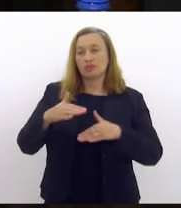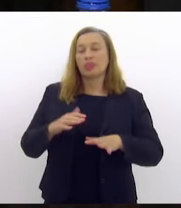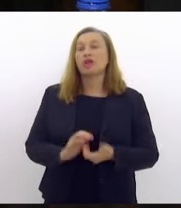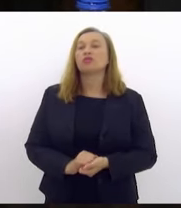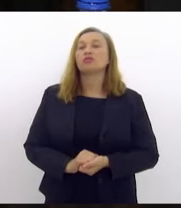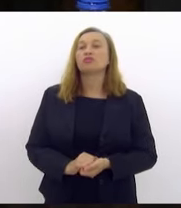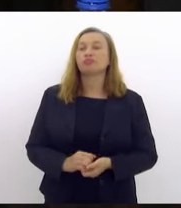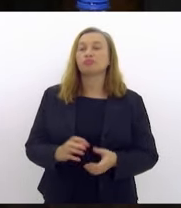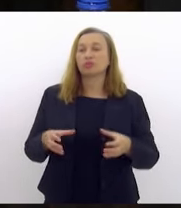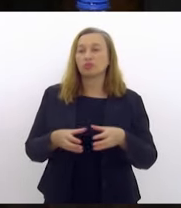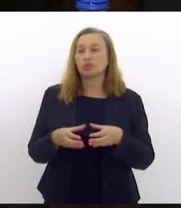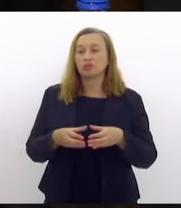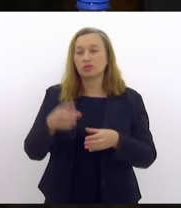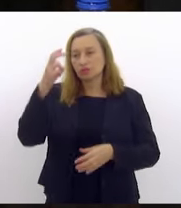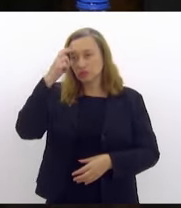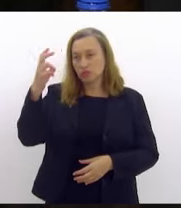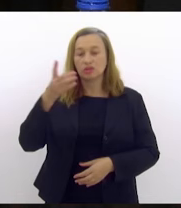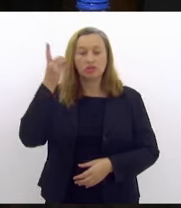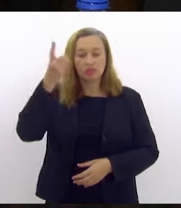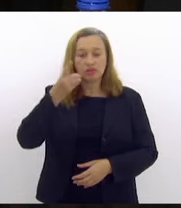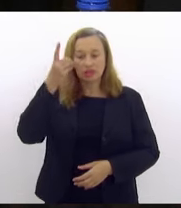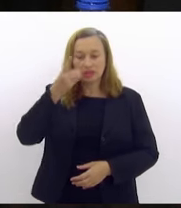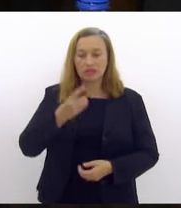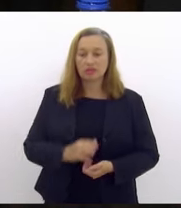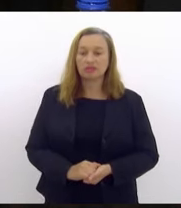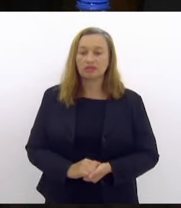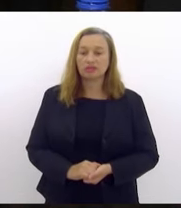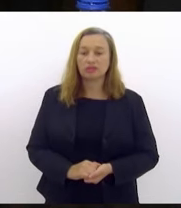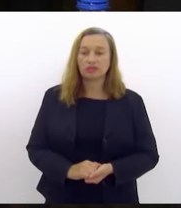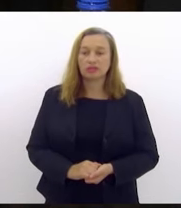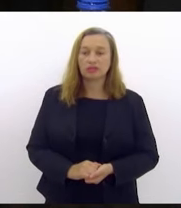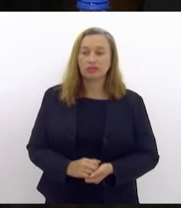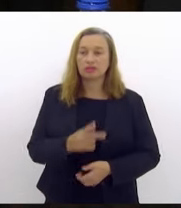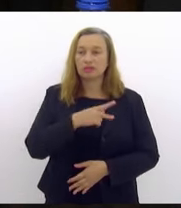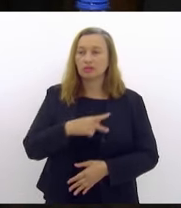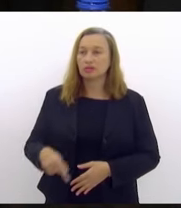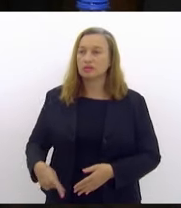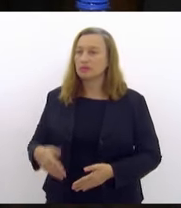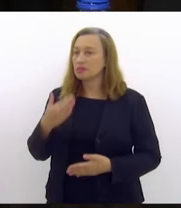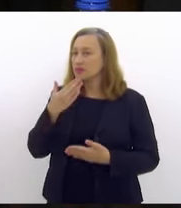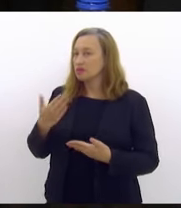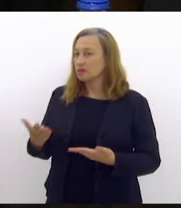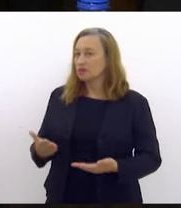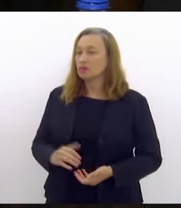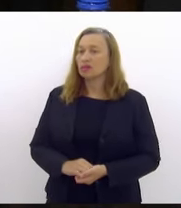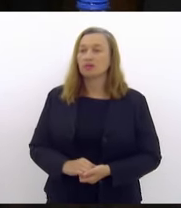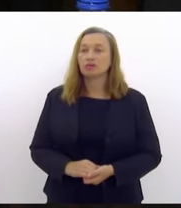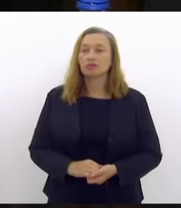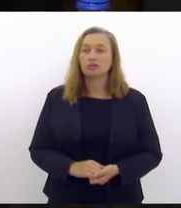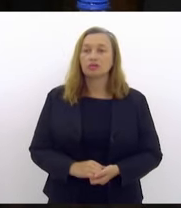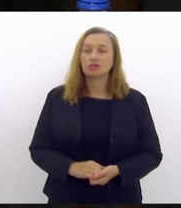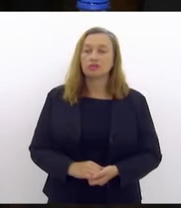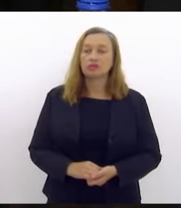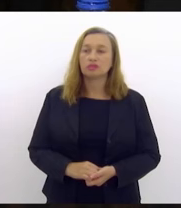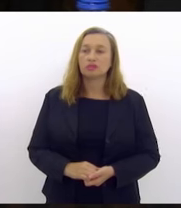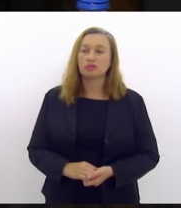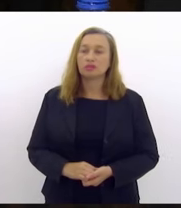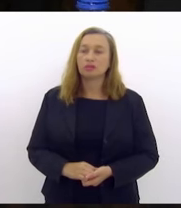Comissão de Cultura, deputado, a presidência designa